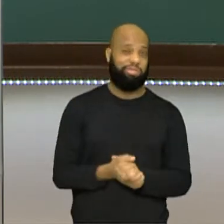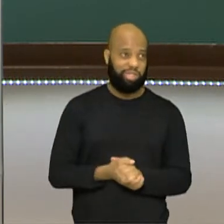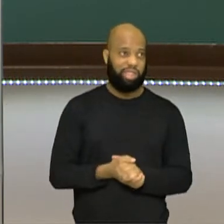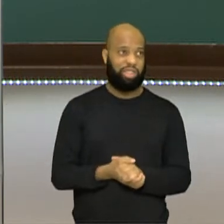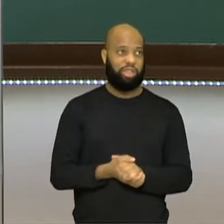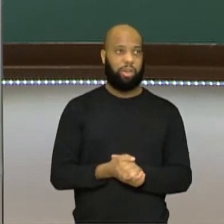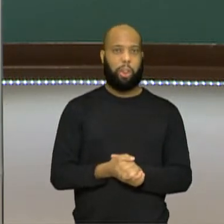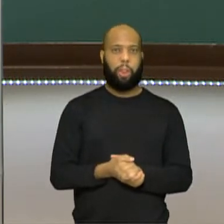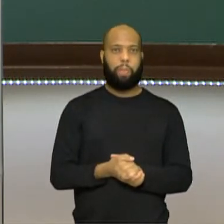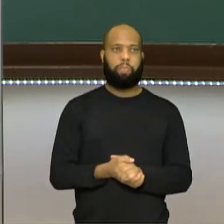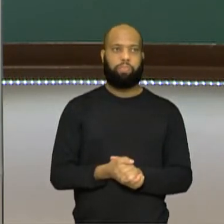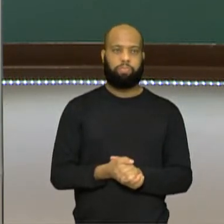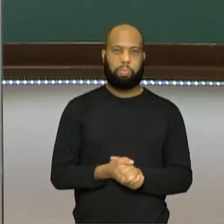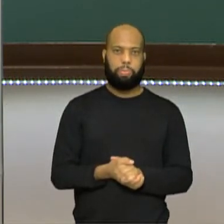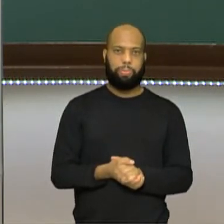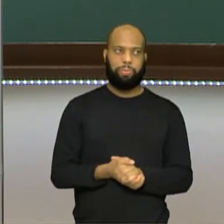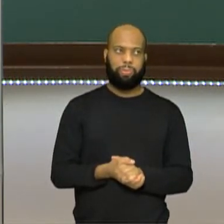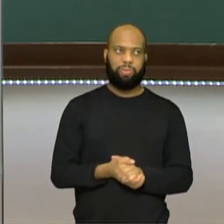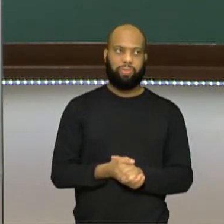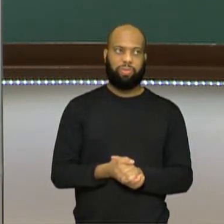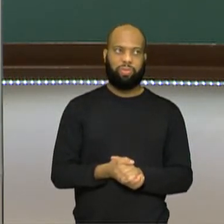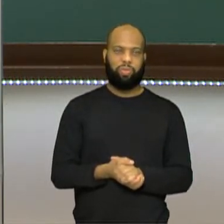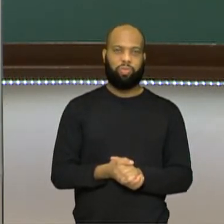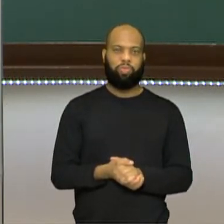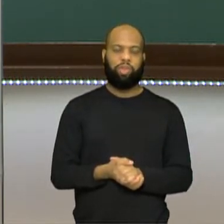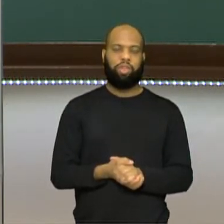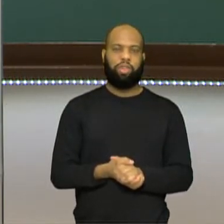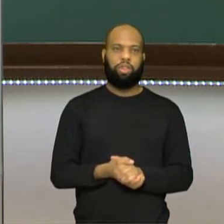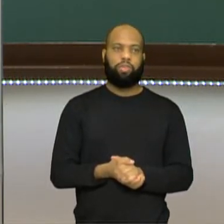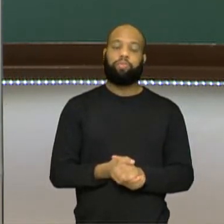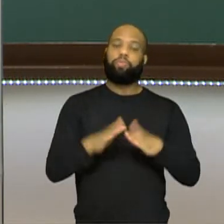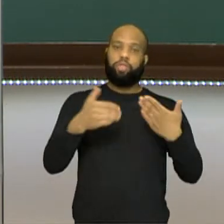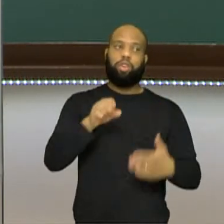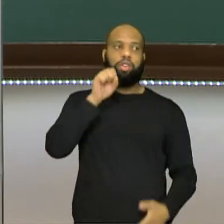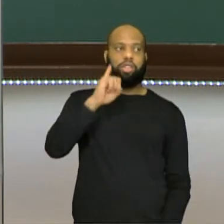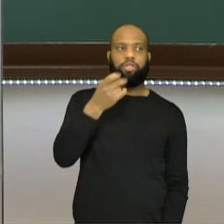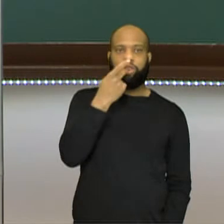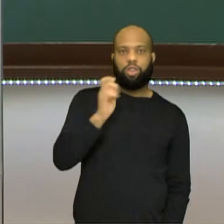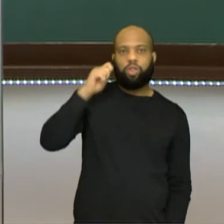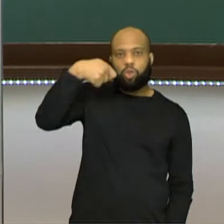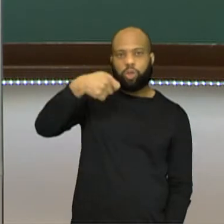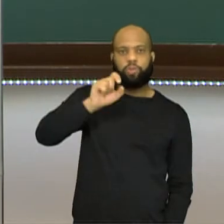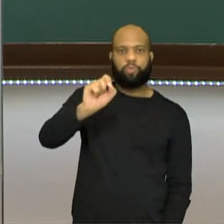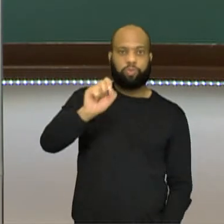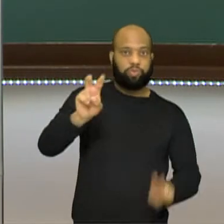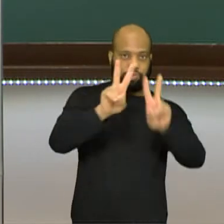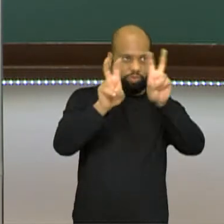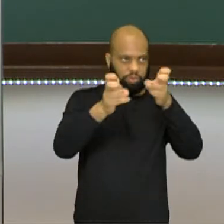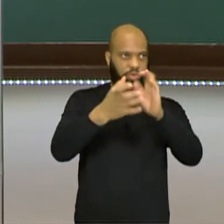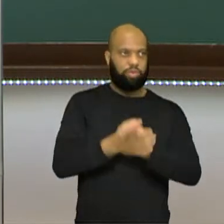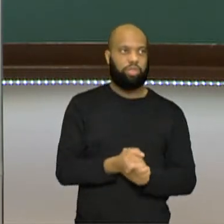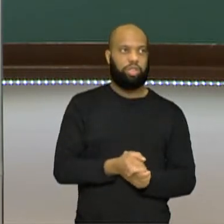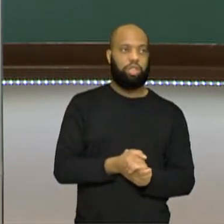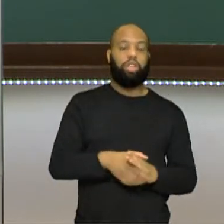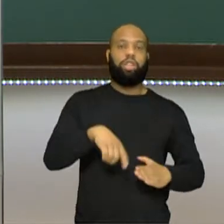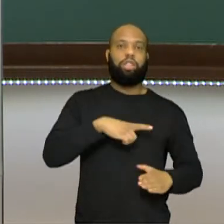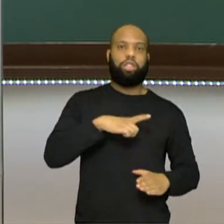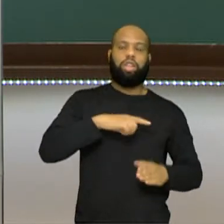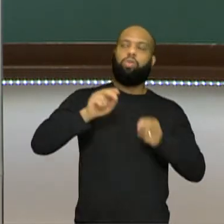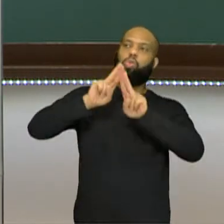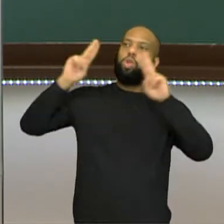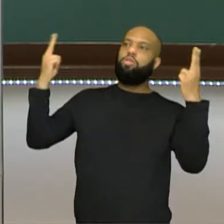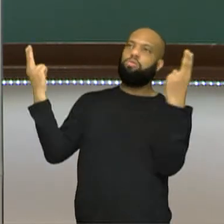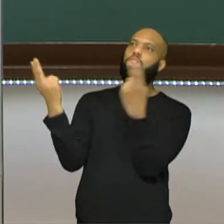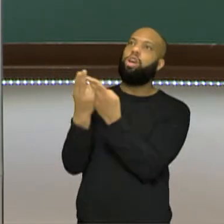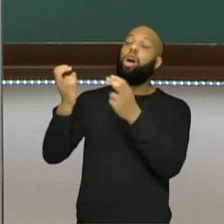não, em outros sistemas estelares, né? Mas quando nós falamos a respeito da vastidão do